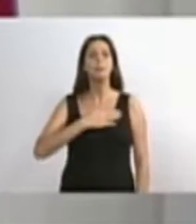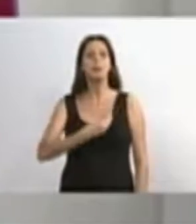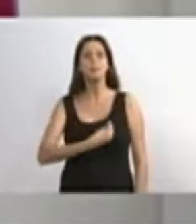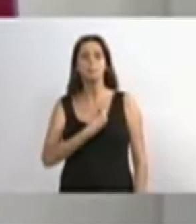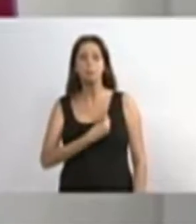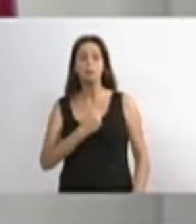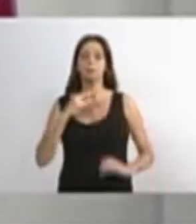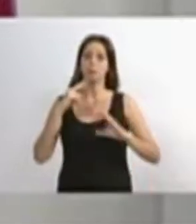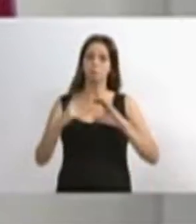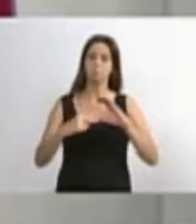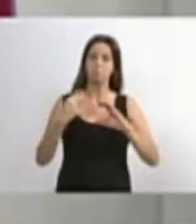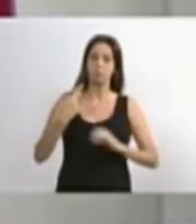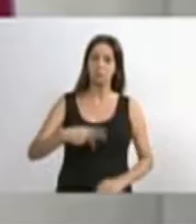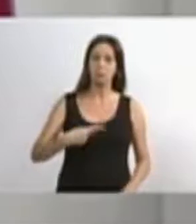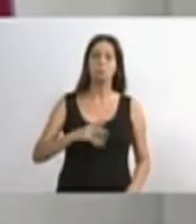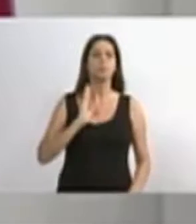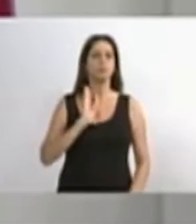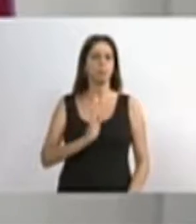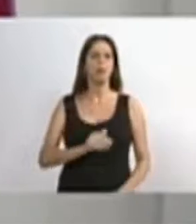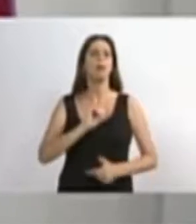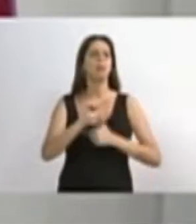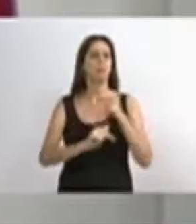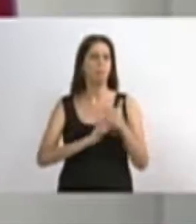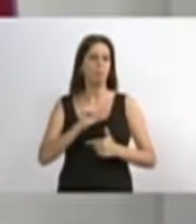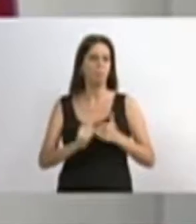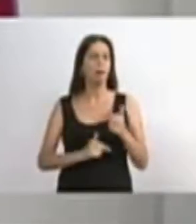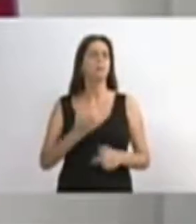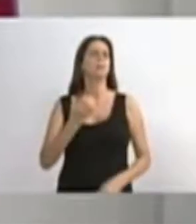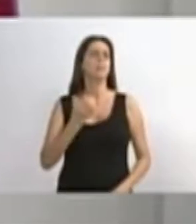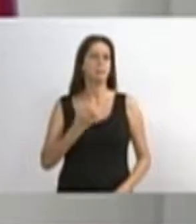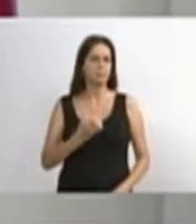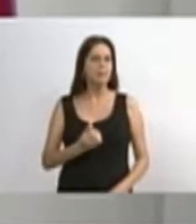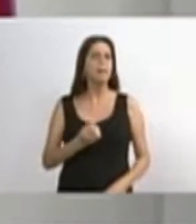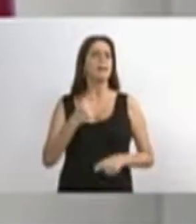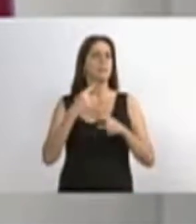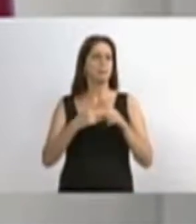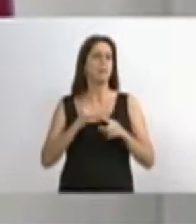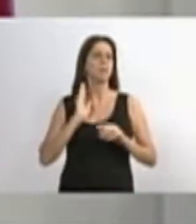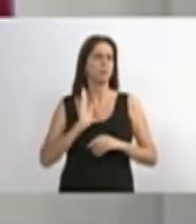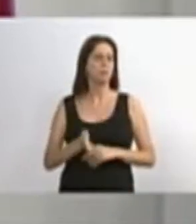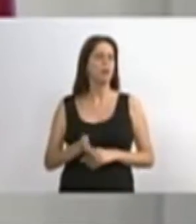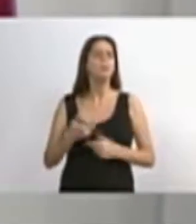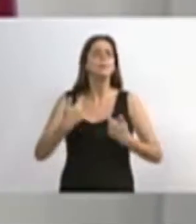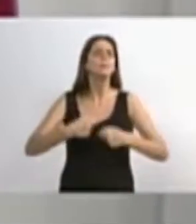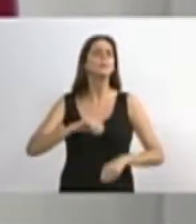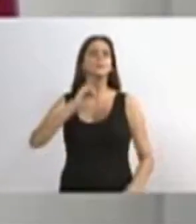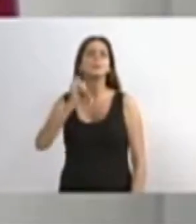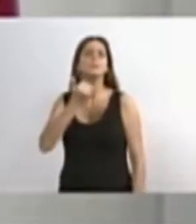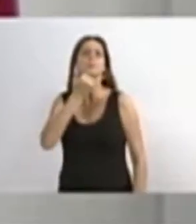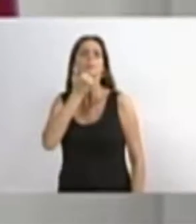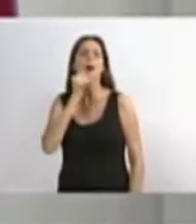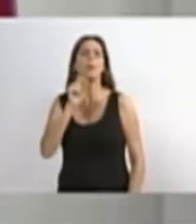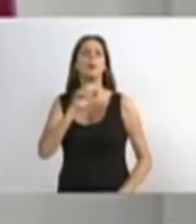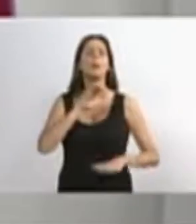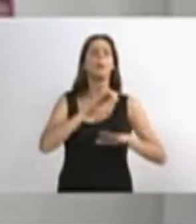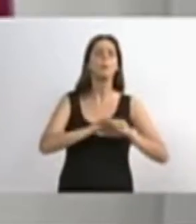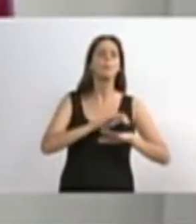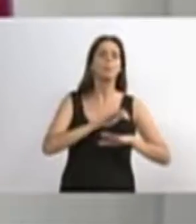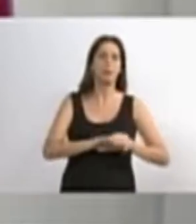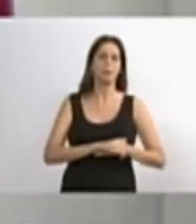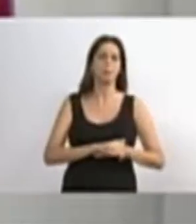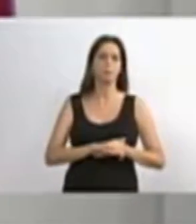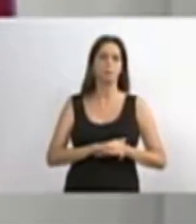contra a presidente Dilma Rousseff. A moção é de autoria do vereador Jans Mantel, que também destacou em